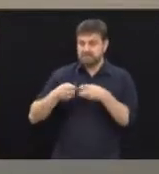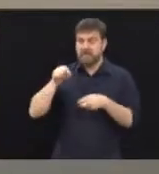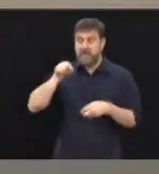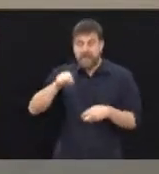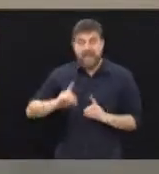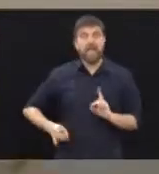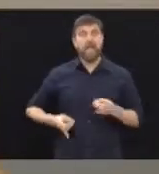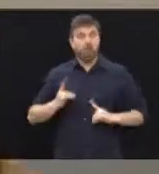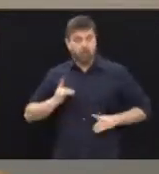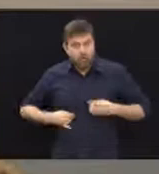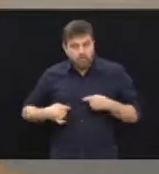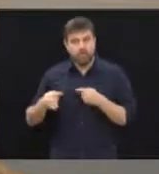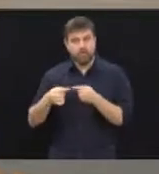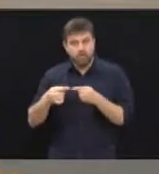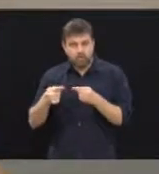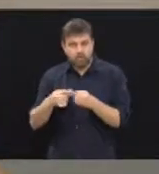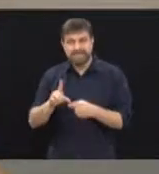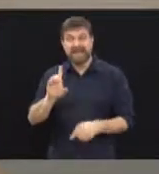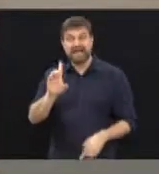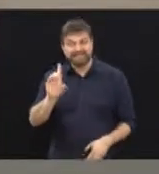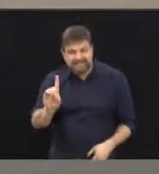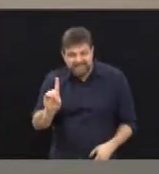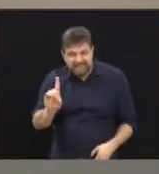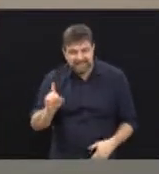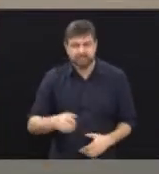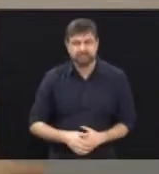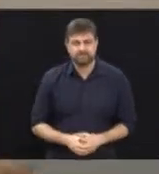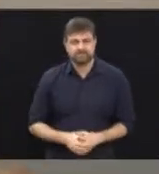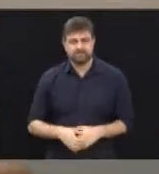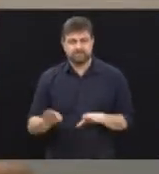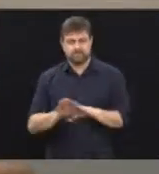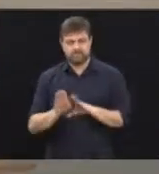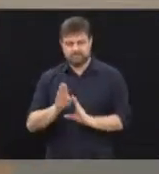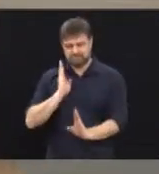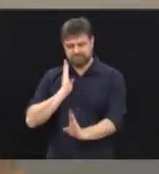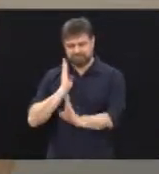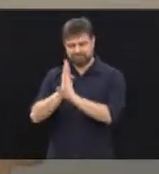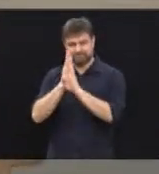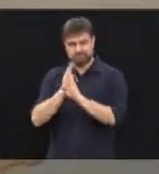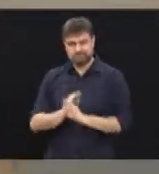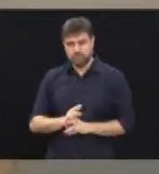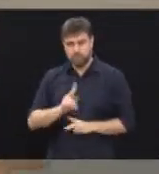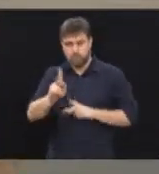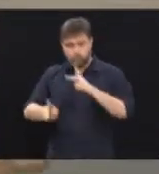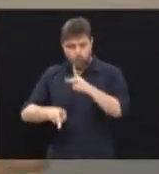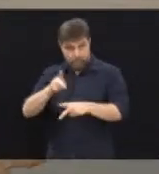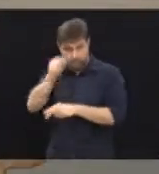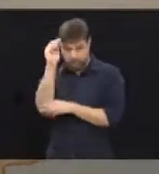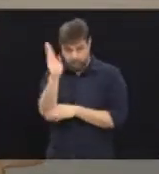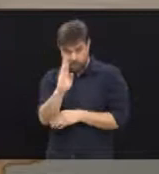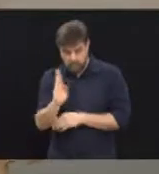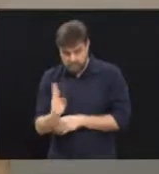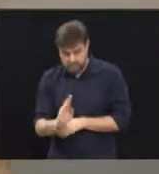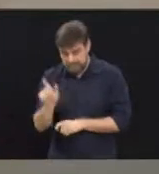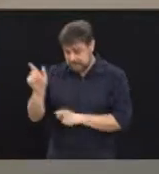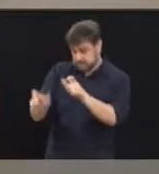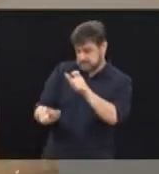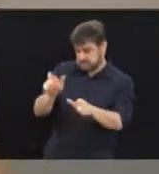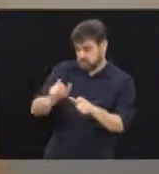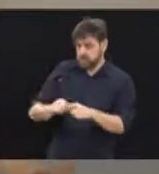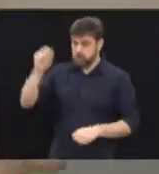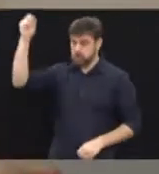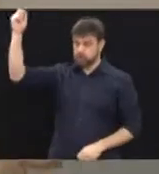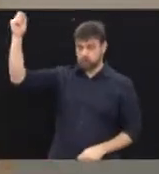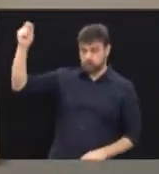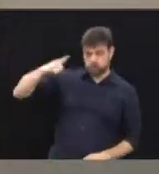hormônio e não é só uma vitamina. E essa descoberta de que a população, a gente achava que o Brasil era um país